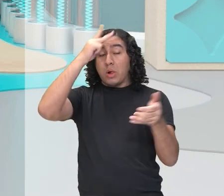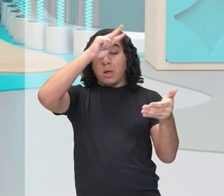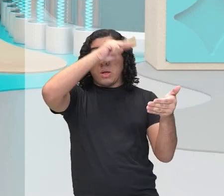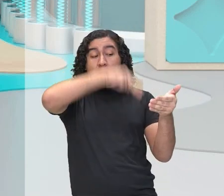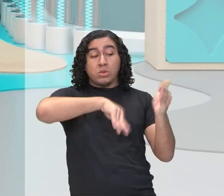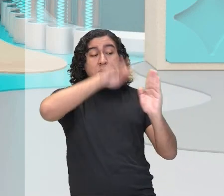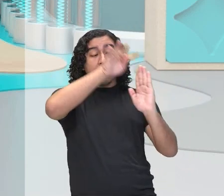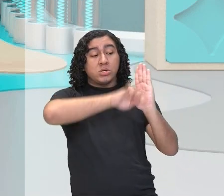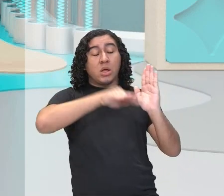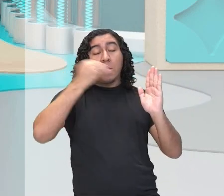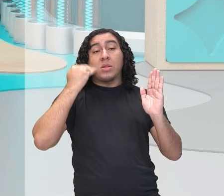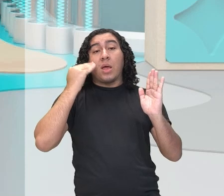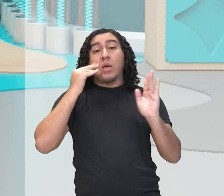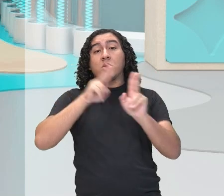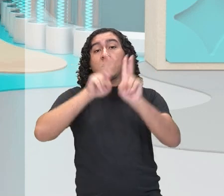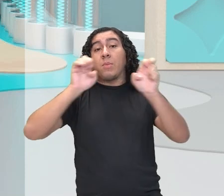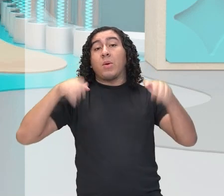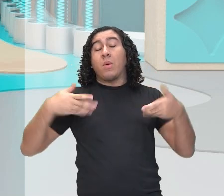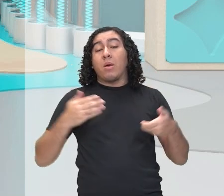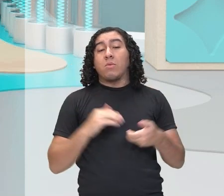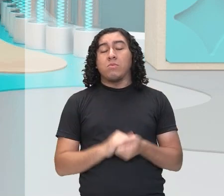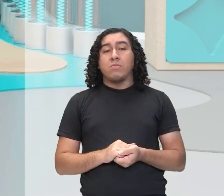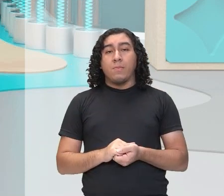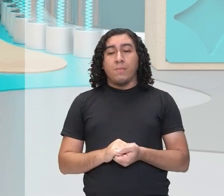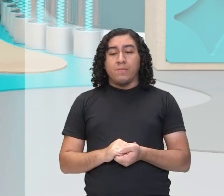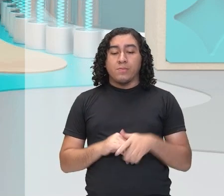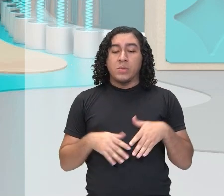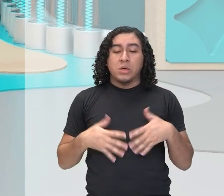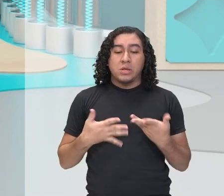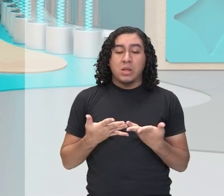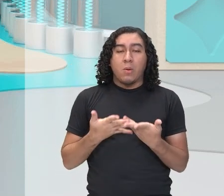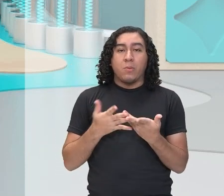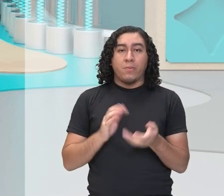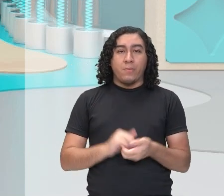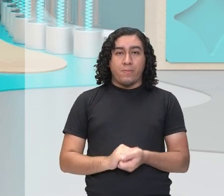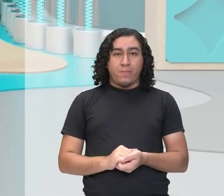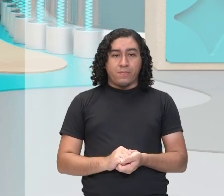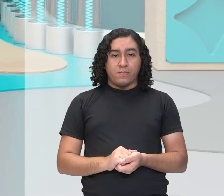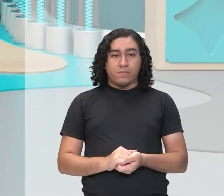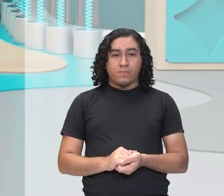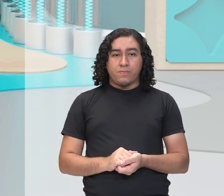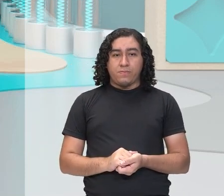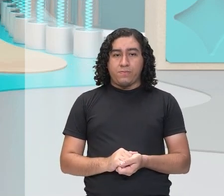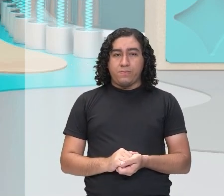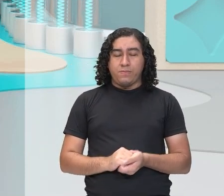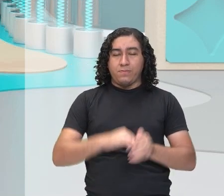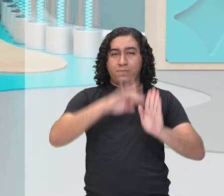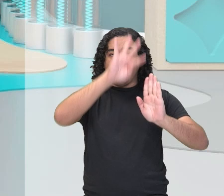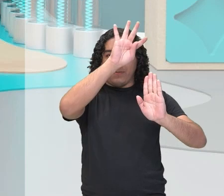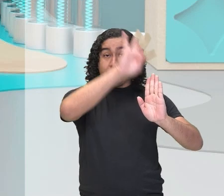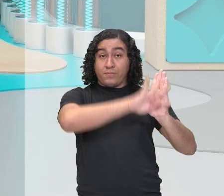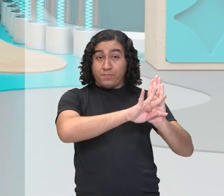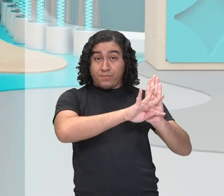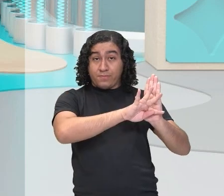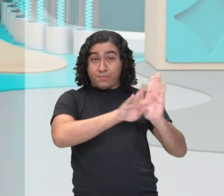tema é esta: sobre o que o texto trata? Sobre o que trata o texto? E aí, no caso do nosso